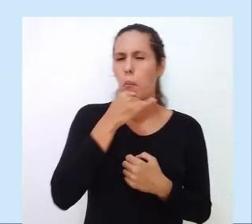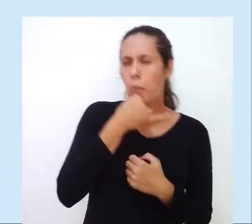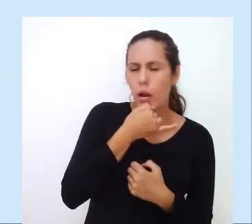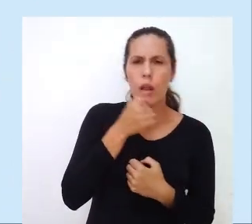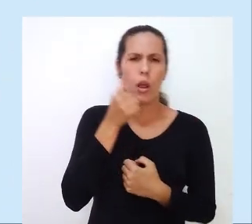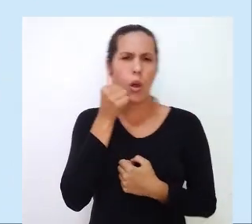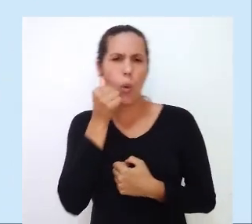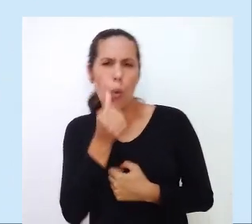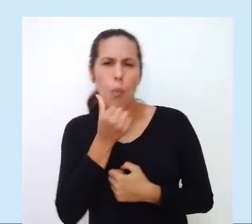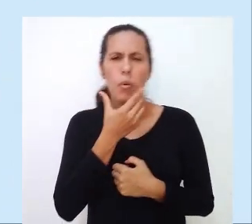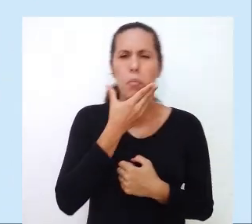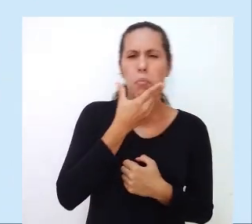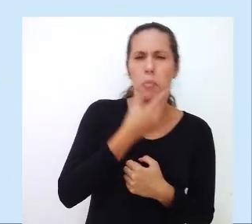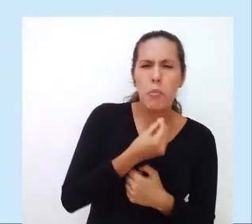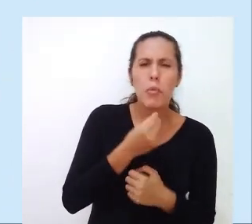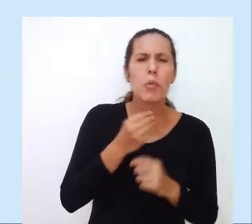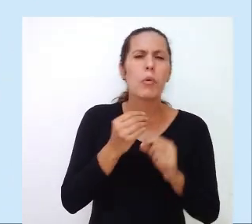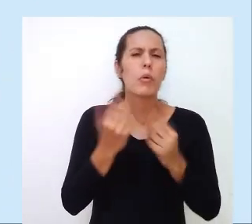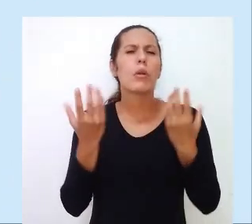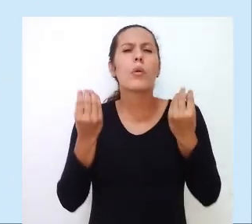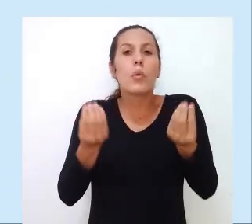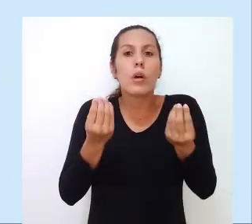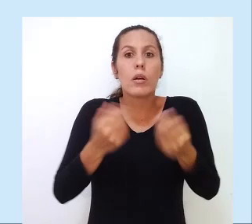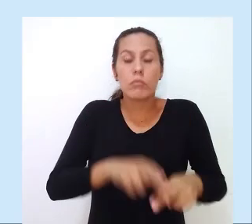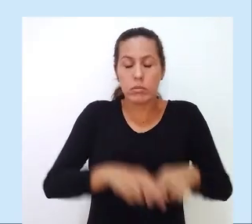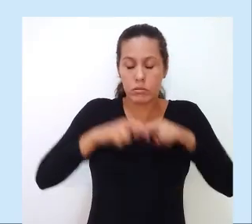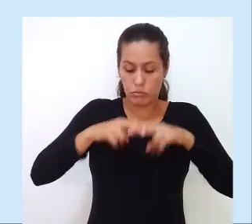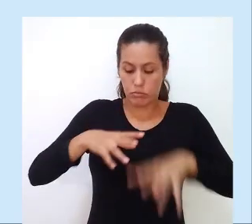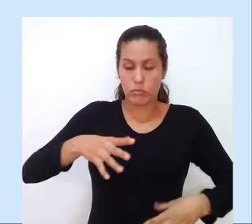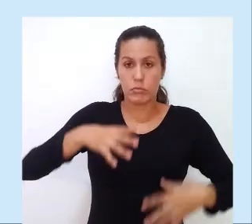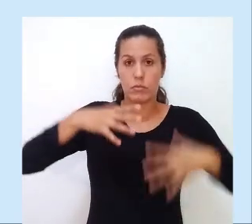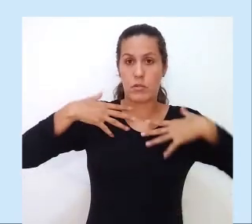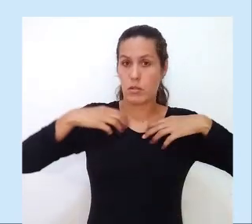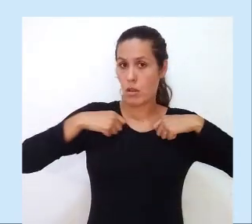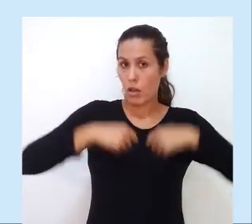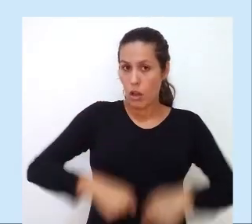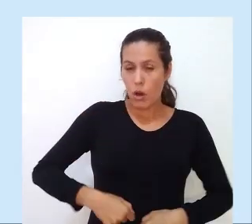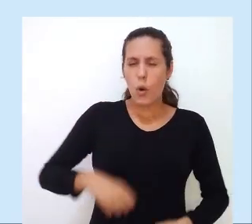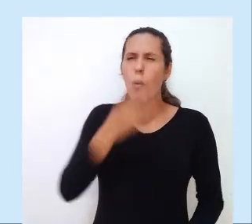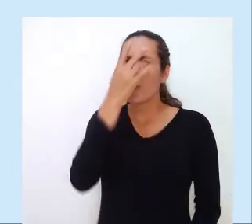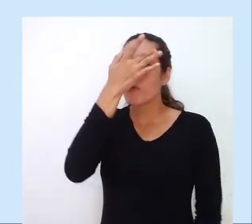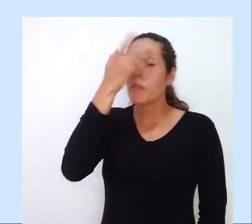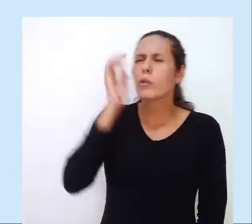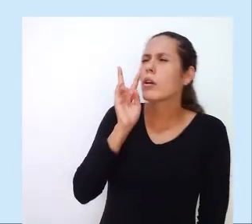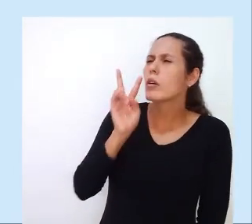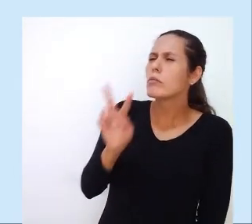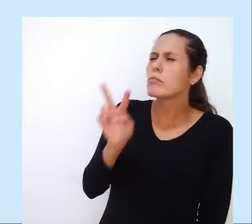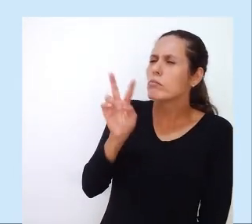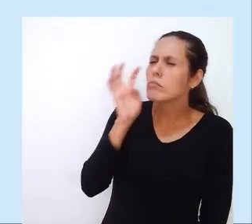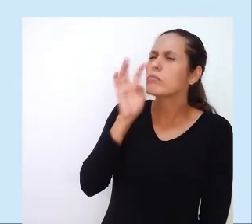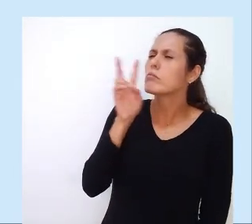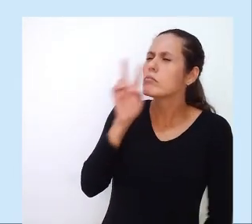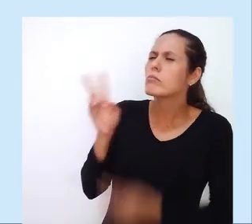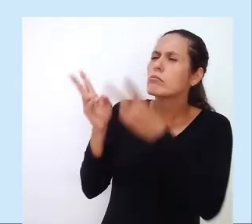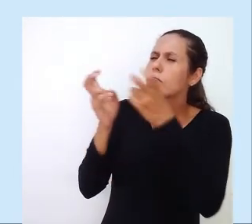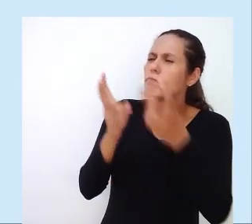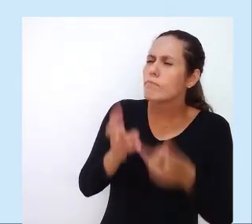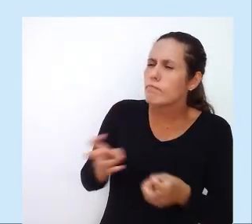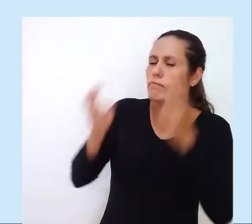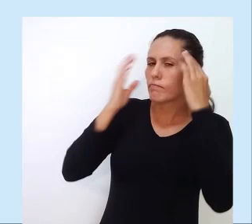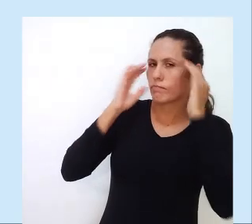é um homem, uma mulher. Através do figurino, através da roupa do personagem, o público consegue enxergar